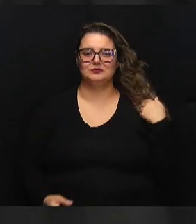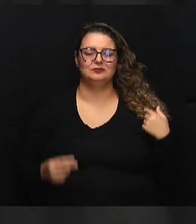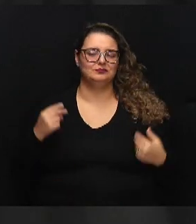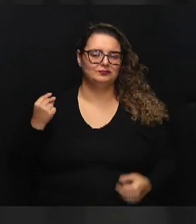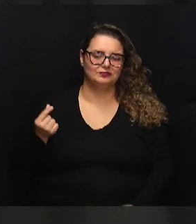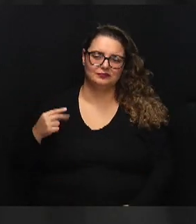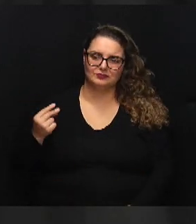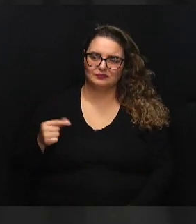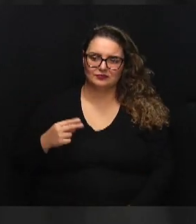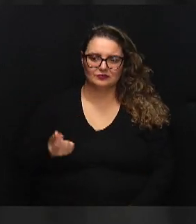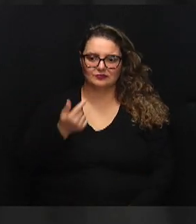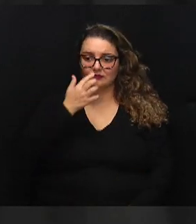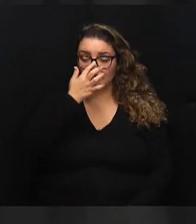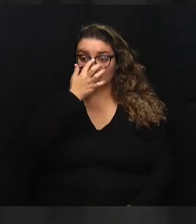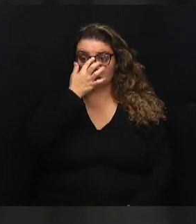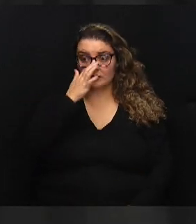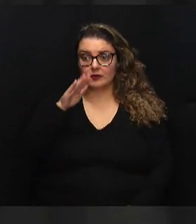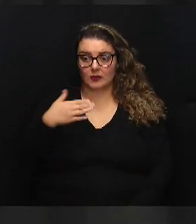Quando foi